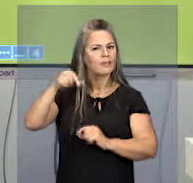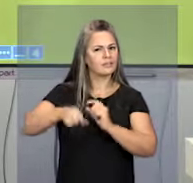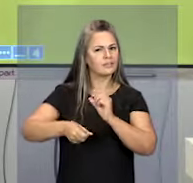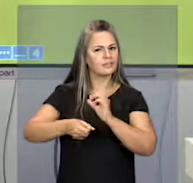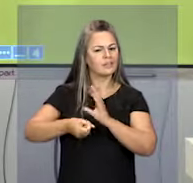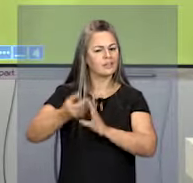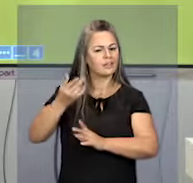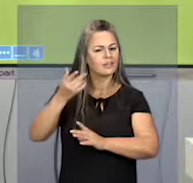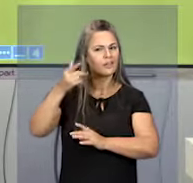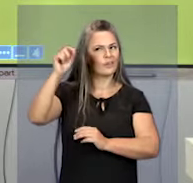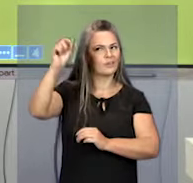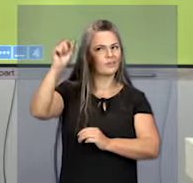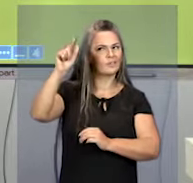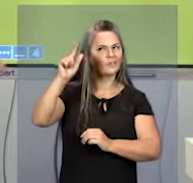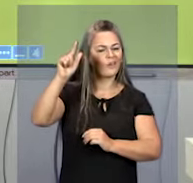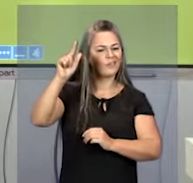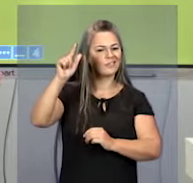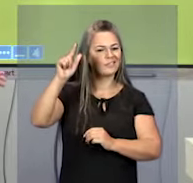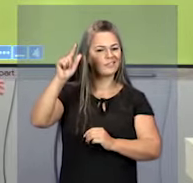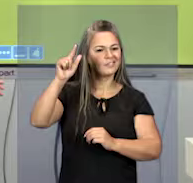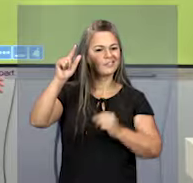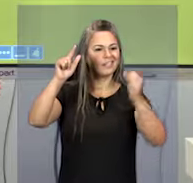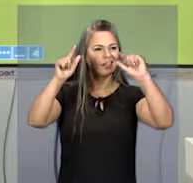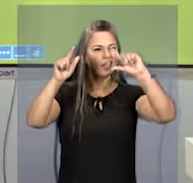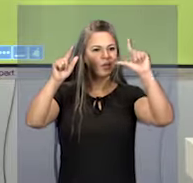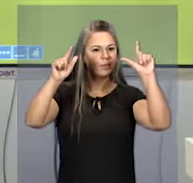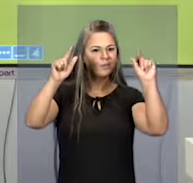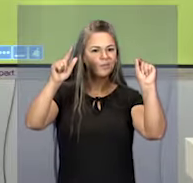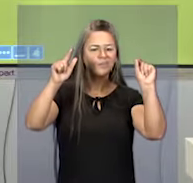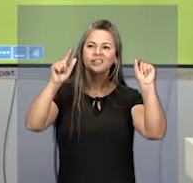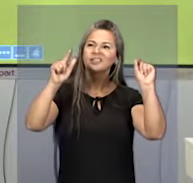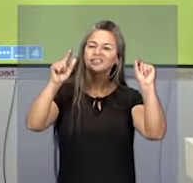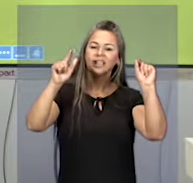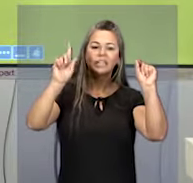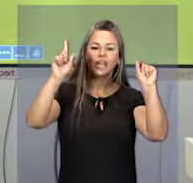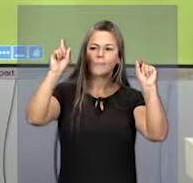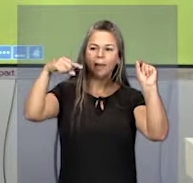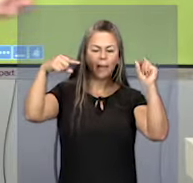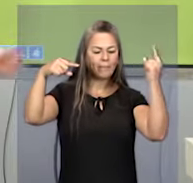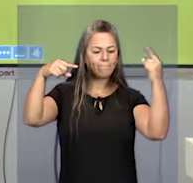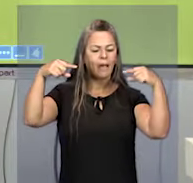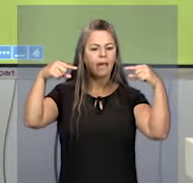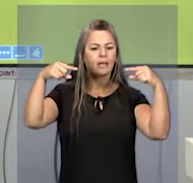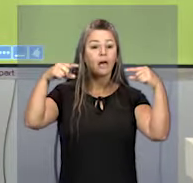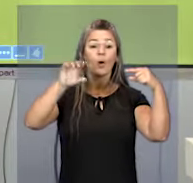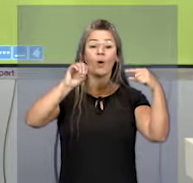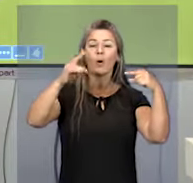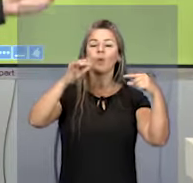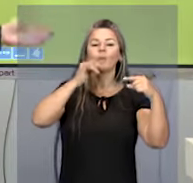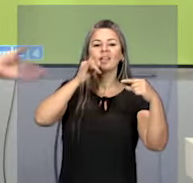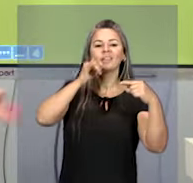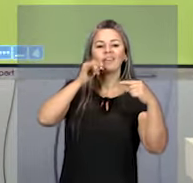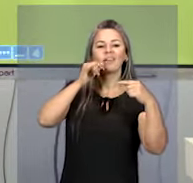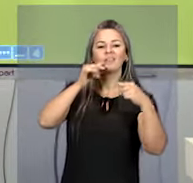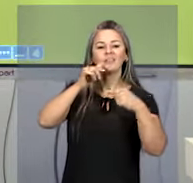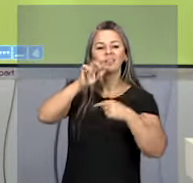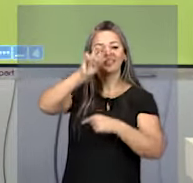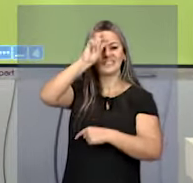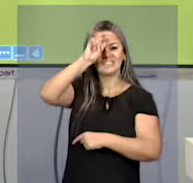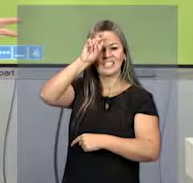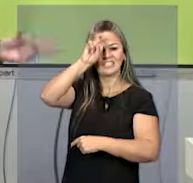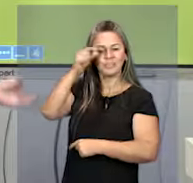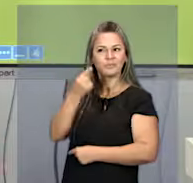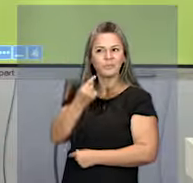Lua. Ou explicar, como o exemplo da cultura egípcia, que a barca de Ra passava e iluminava